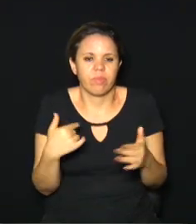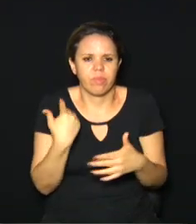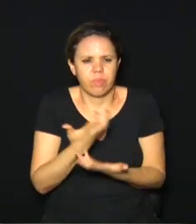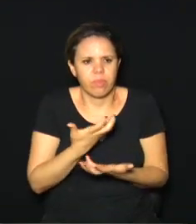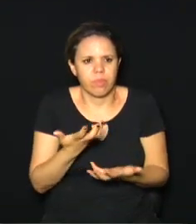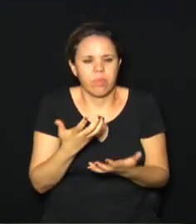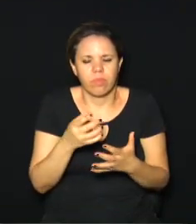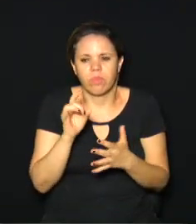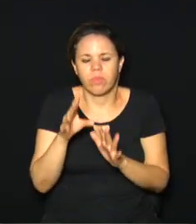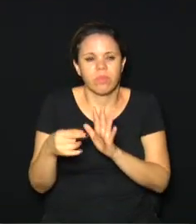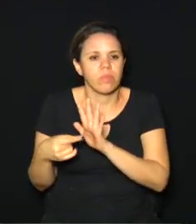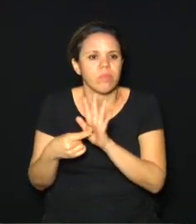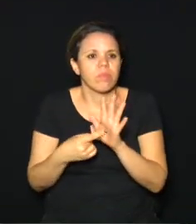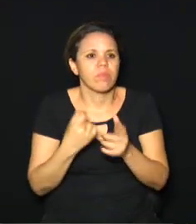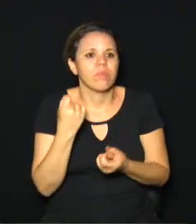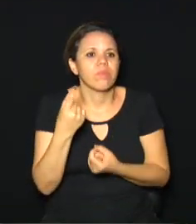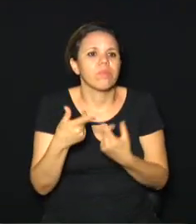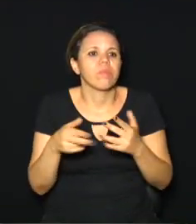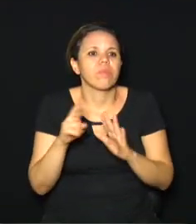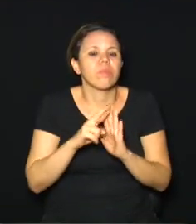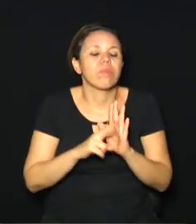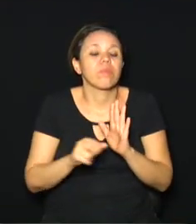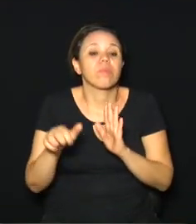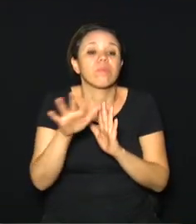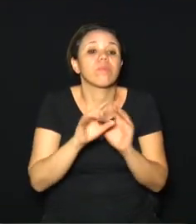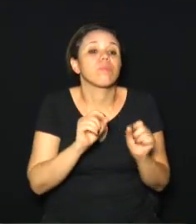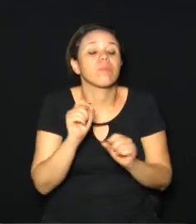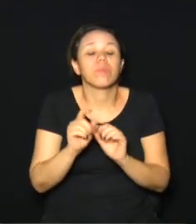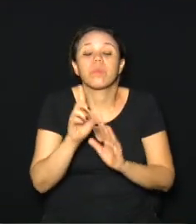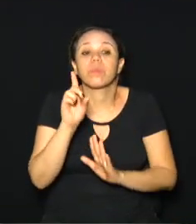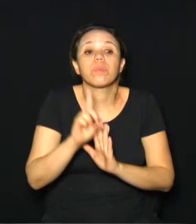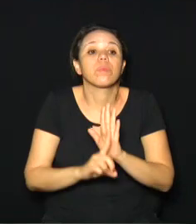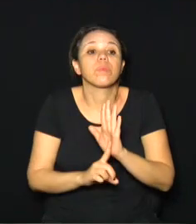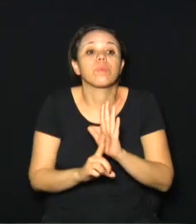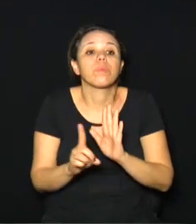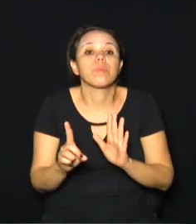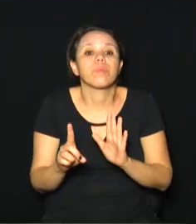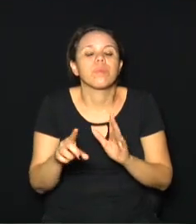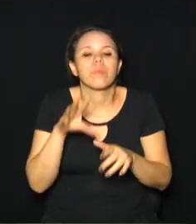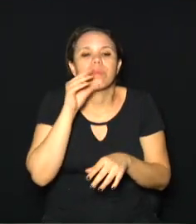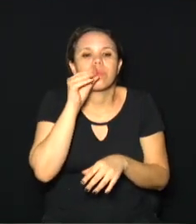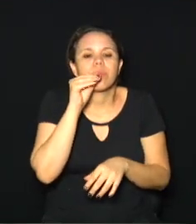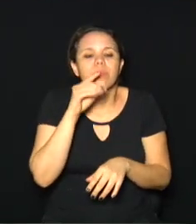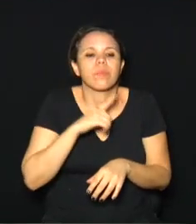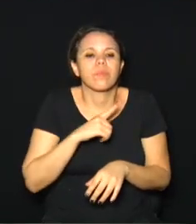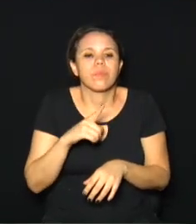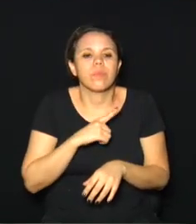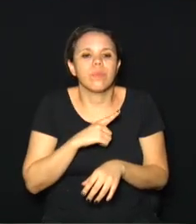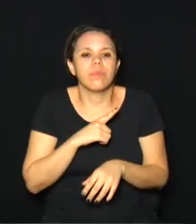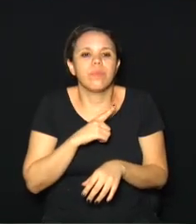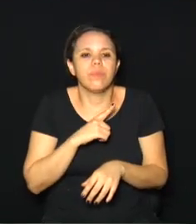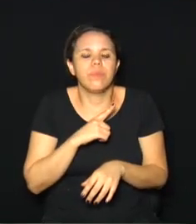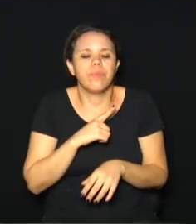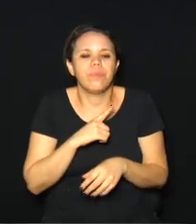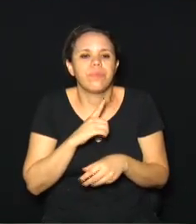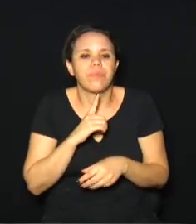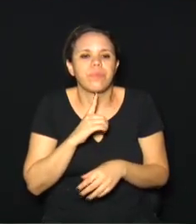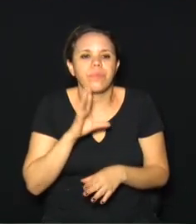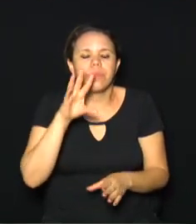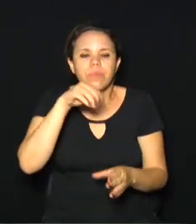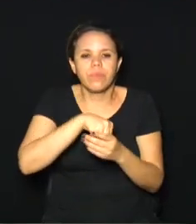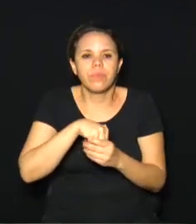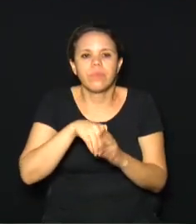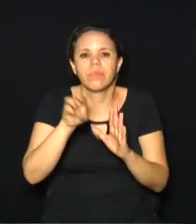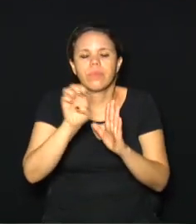alguns apontamentos aqui. A regra geral é o seguinte: o direito que o trabalhador tem, que está no seu